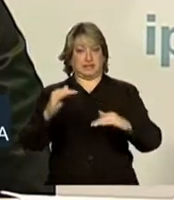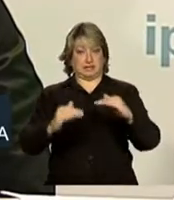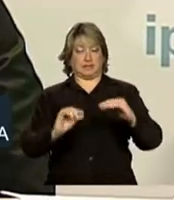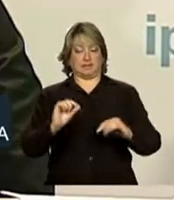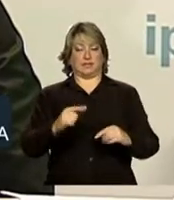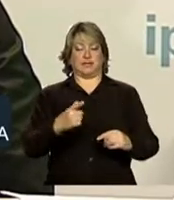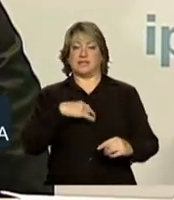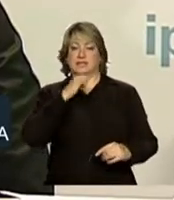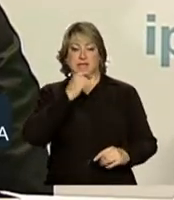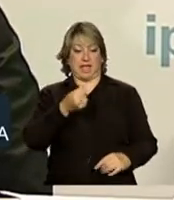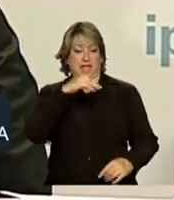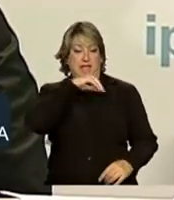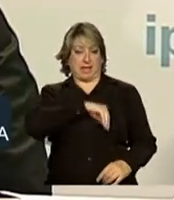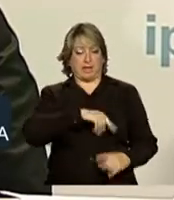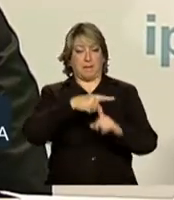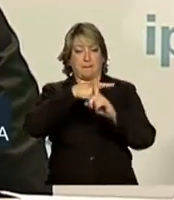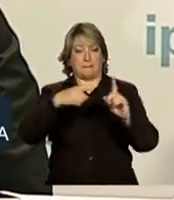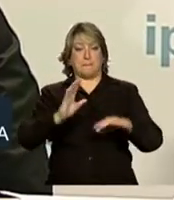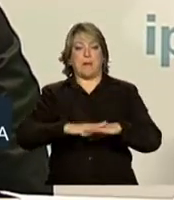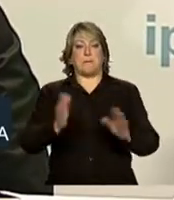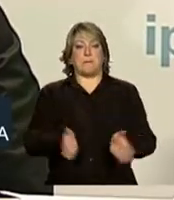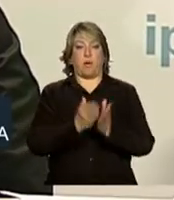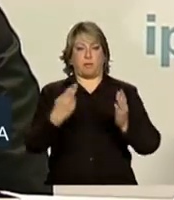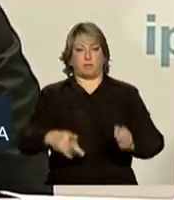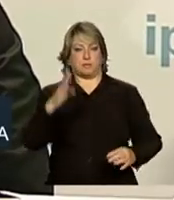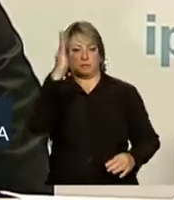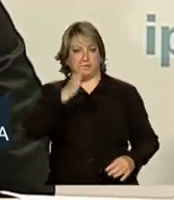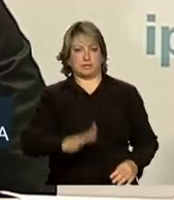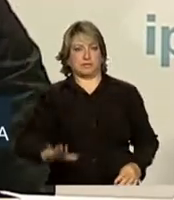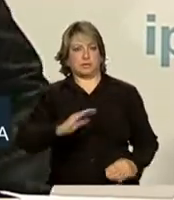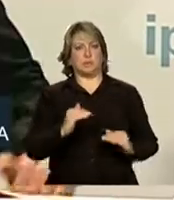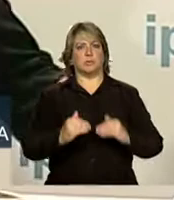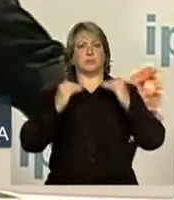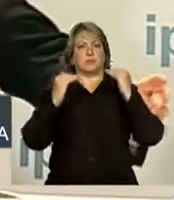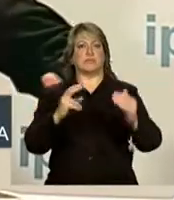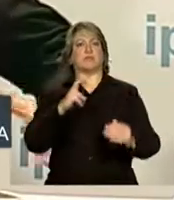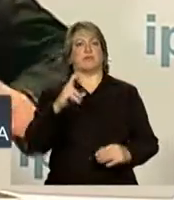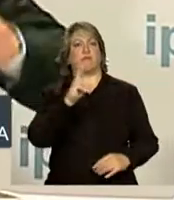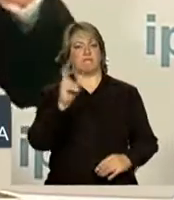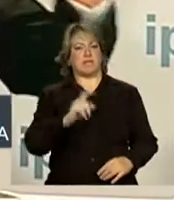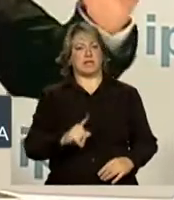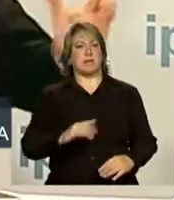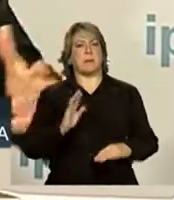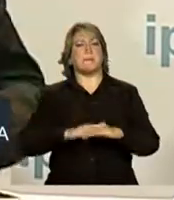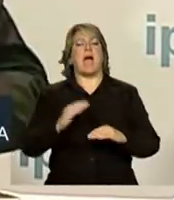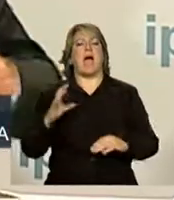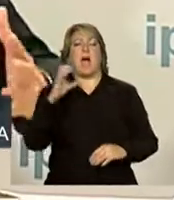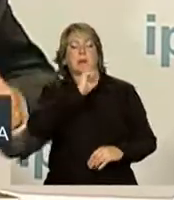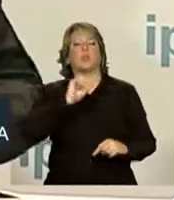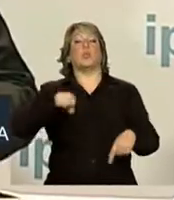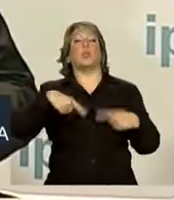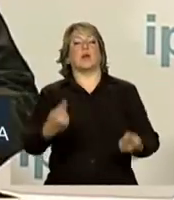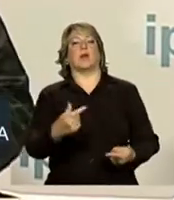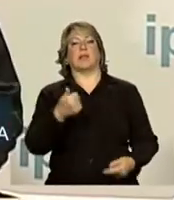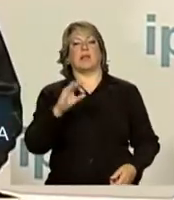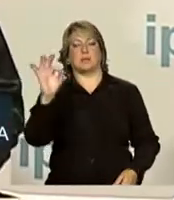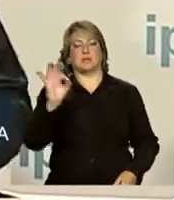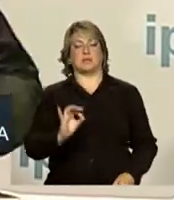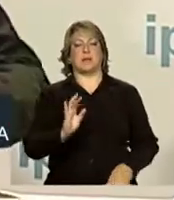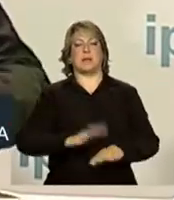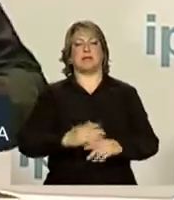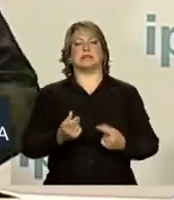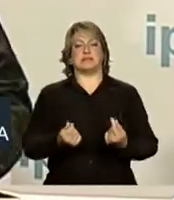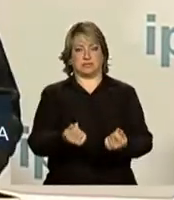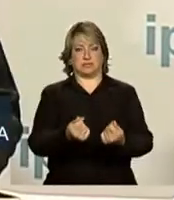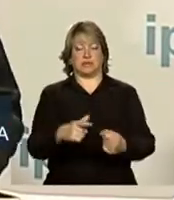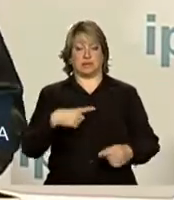a renda da metade mais pobre da população brasileira cresceu 5 vezes mais rápido do que os 10% mais ricos.